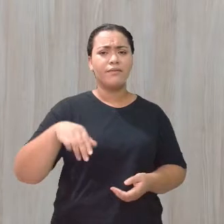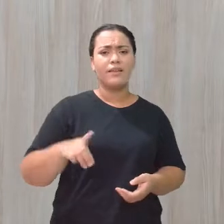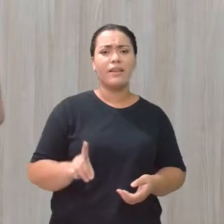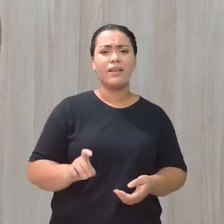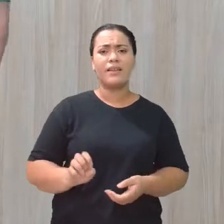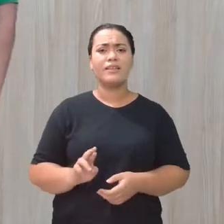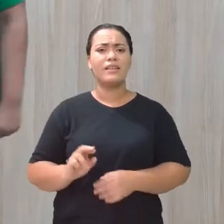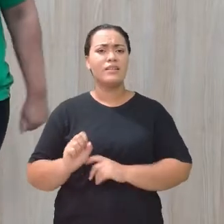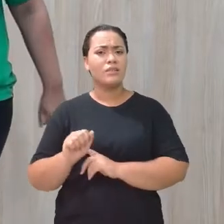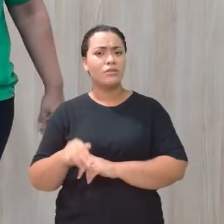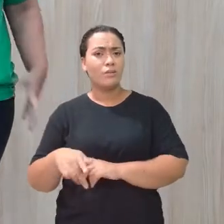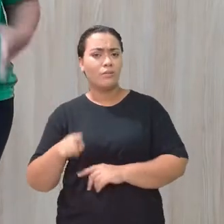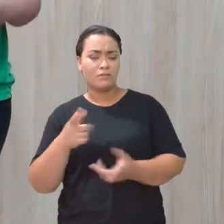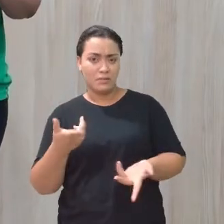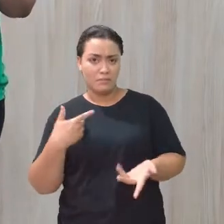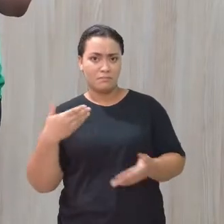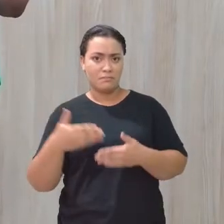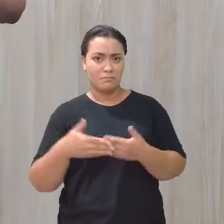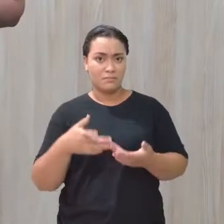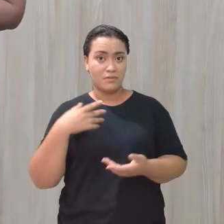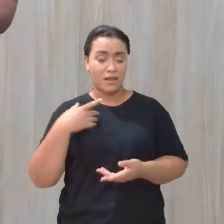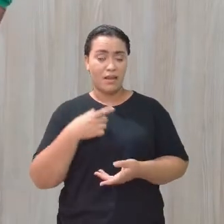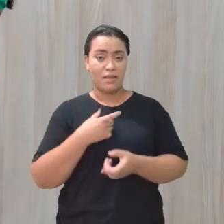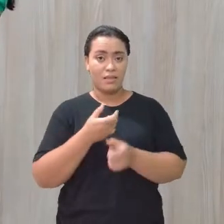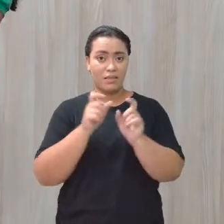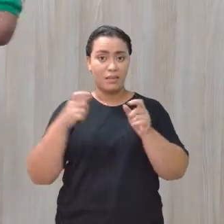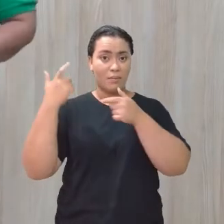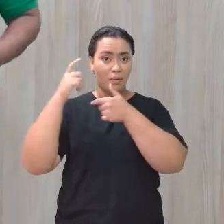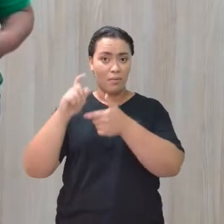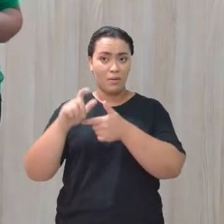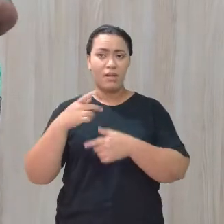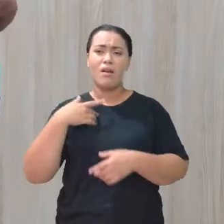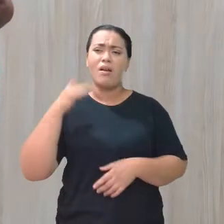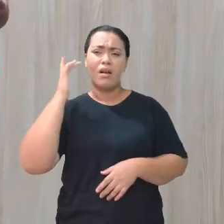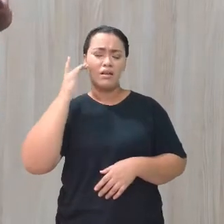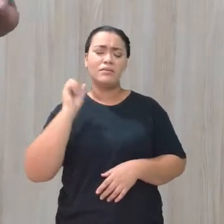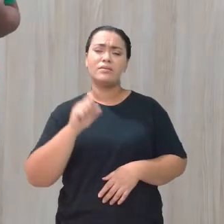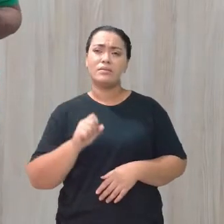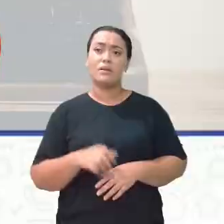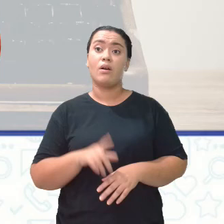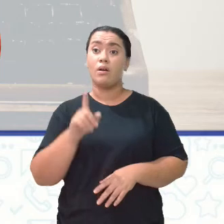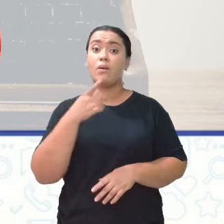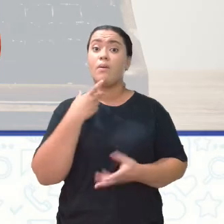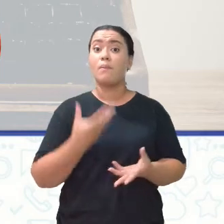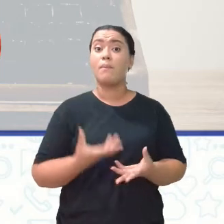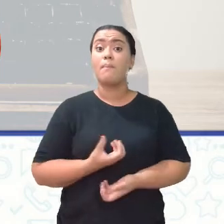Wanderson? Eu acho que sim. E por quê? E muitos ditados populares,